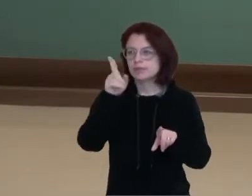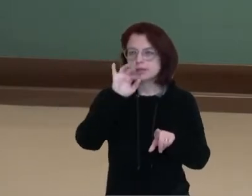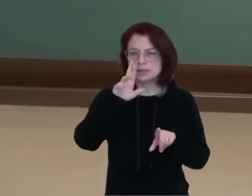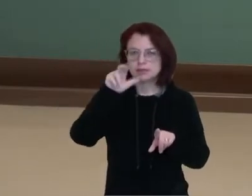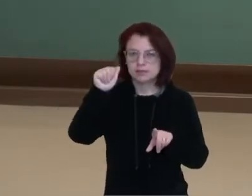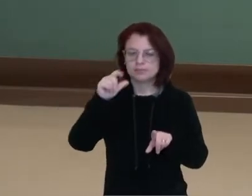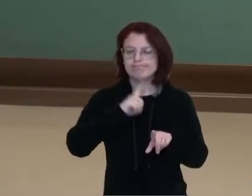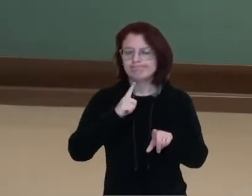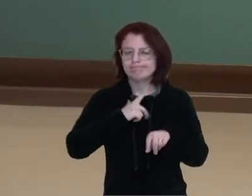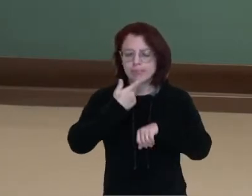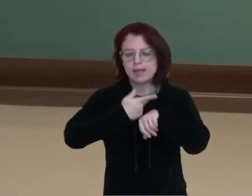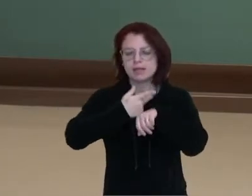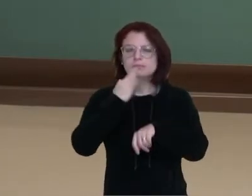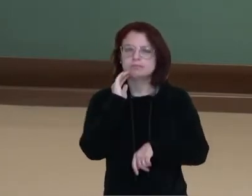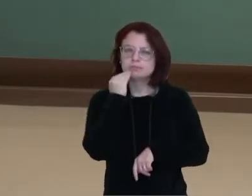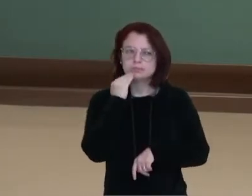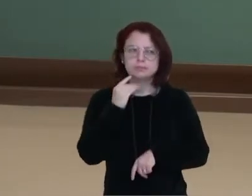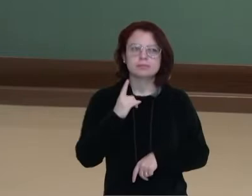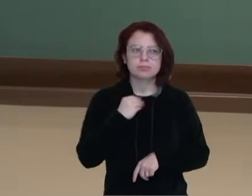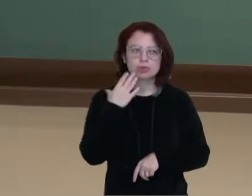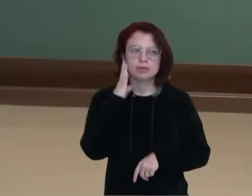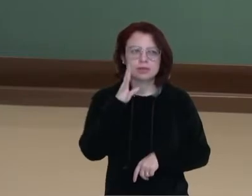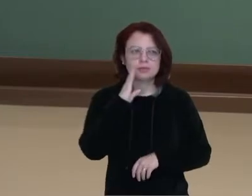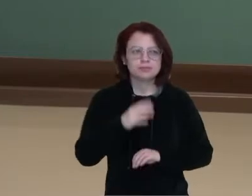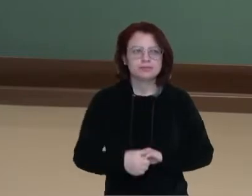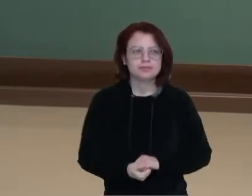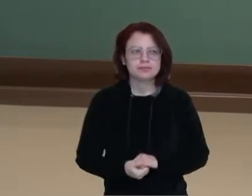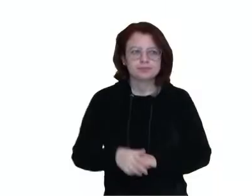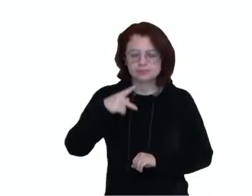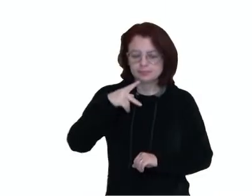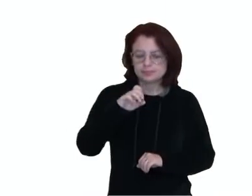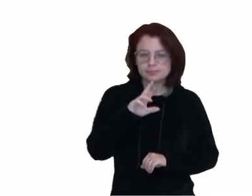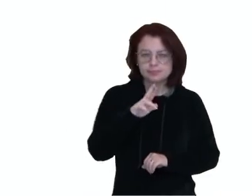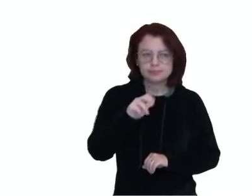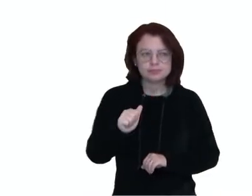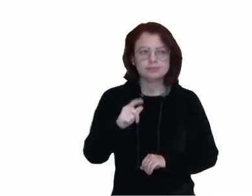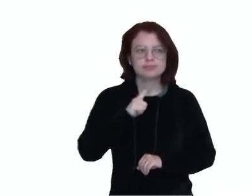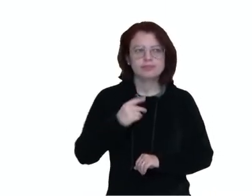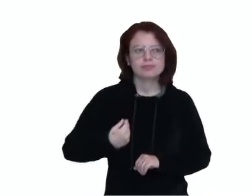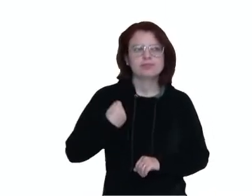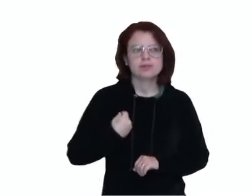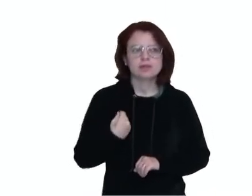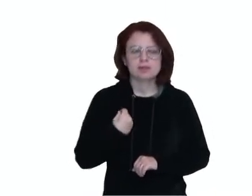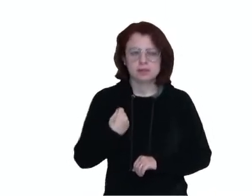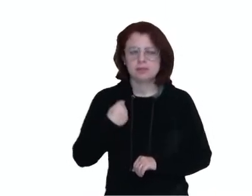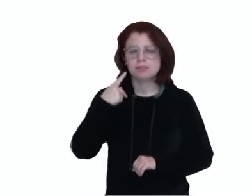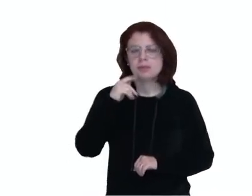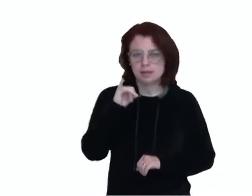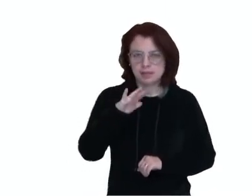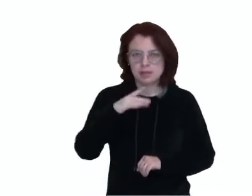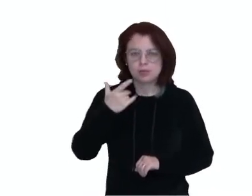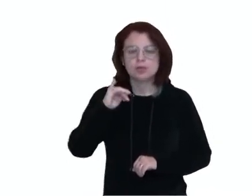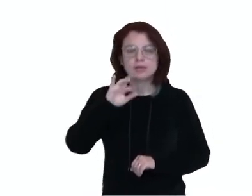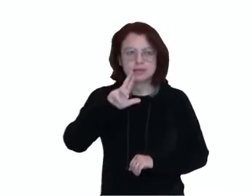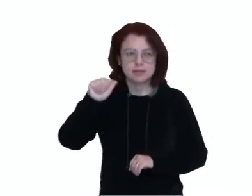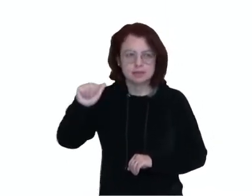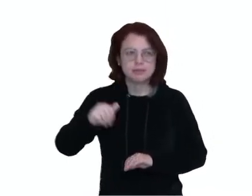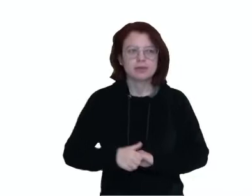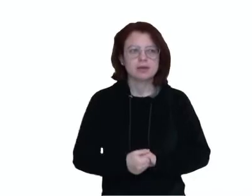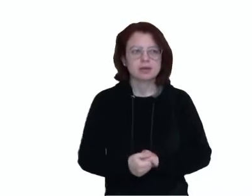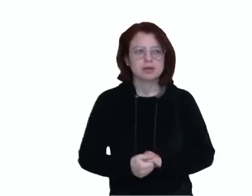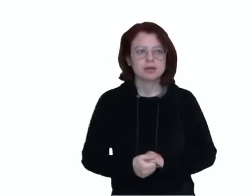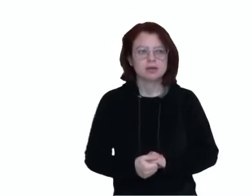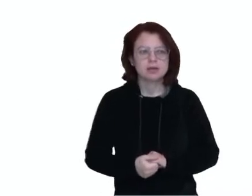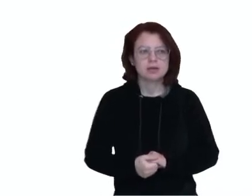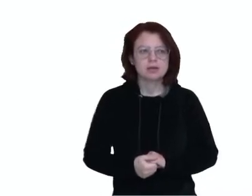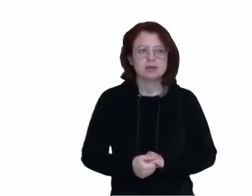assim fantásticas da cidade também. Os persas ocupavam então o planalto do Irã desde 1500 a.C. Durante séculos, o modo de vida deles se